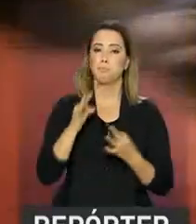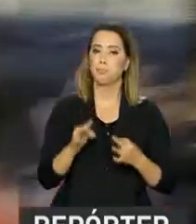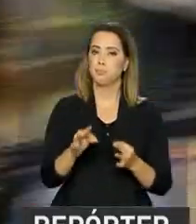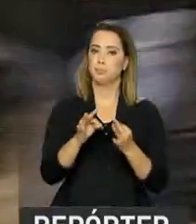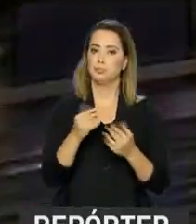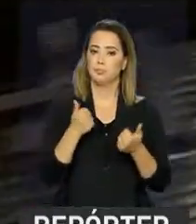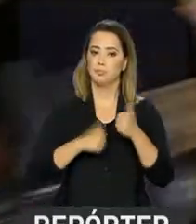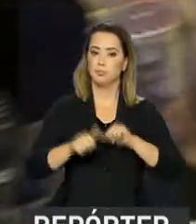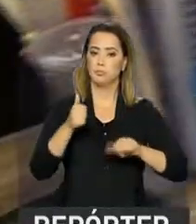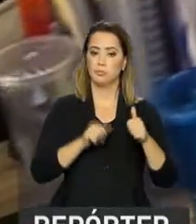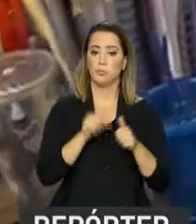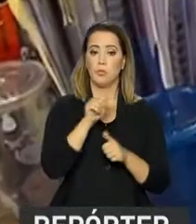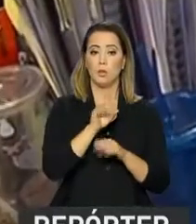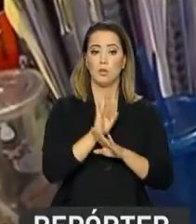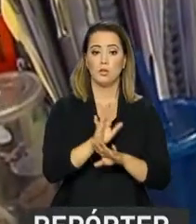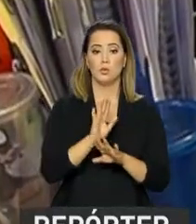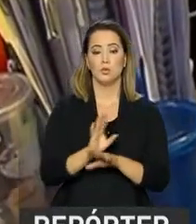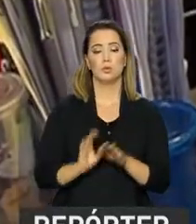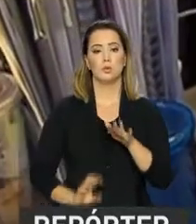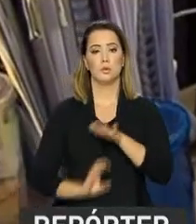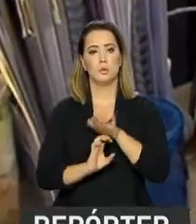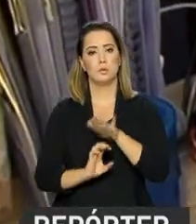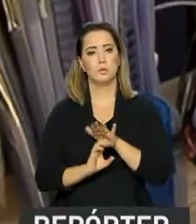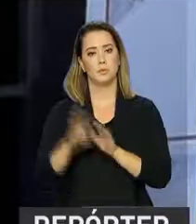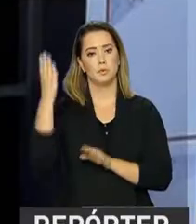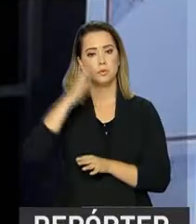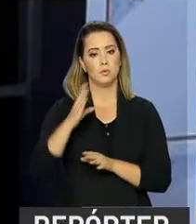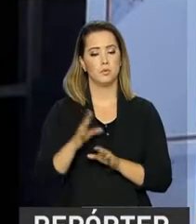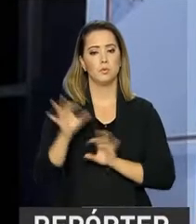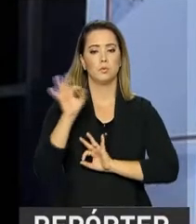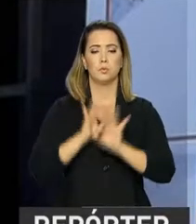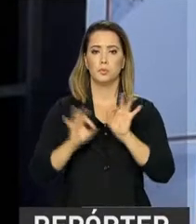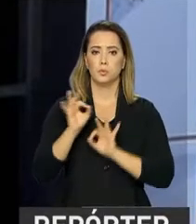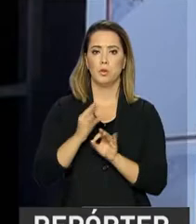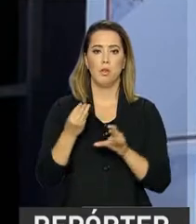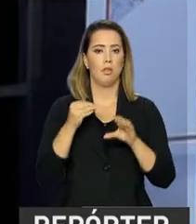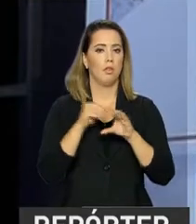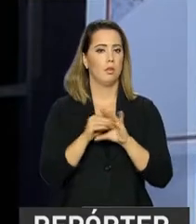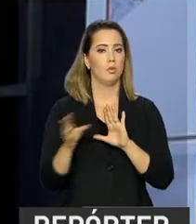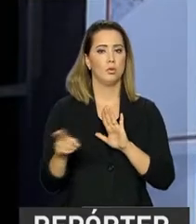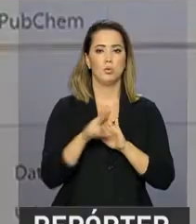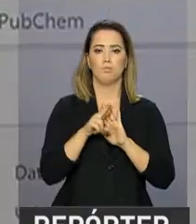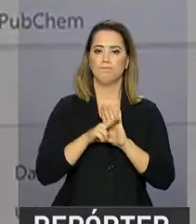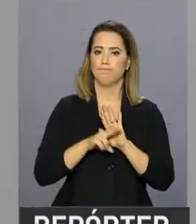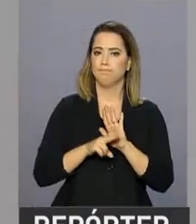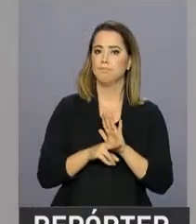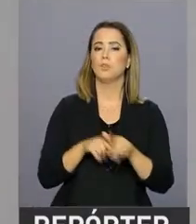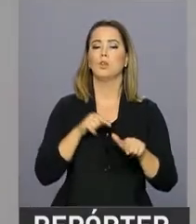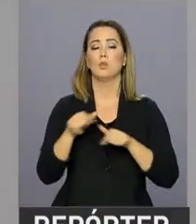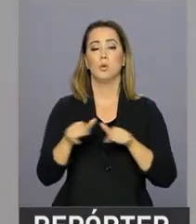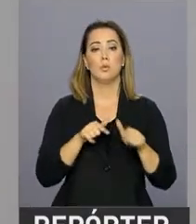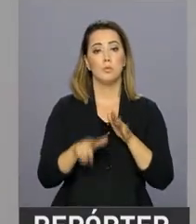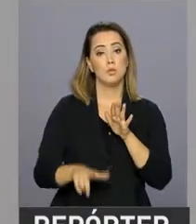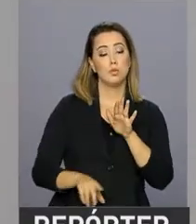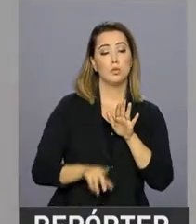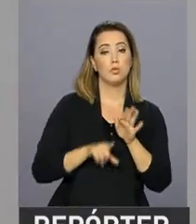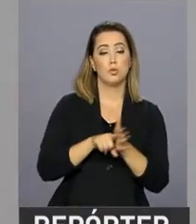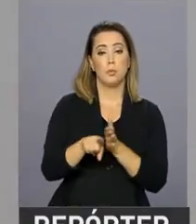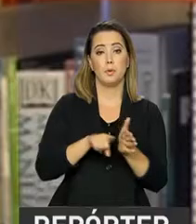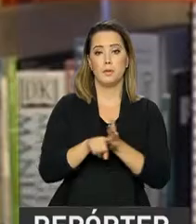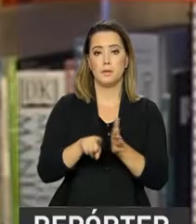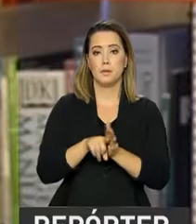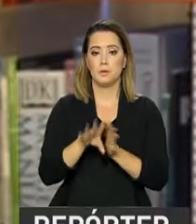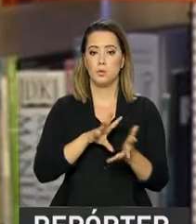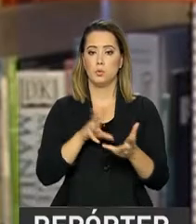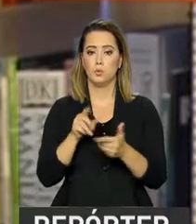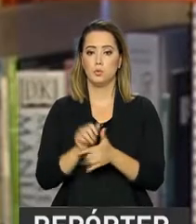a renamo ajuda às empresas brasileiras a se adequarem aos mais modernos métodos de pesquisa e análises praticados no mundo